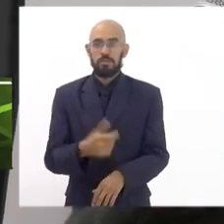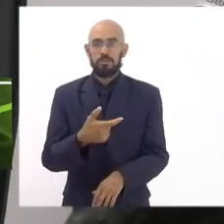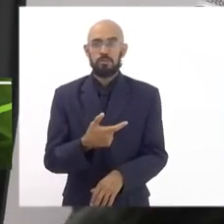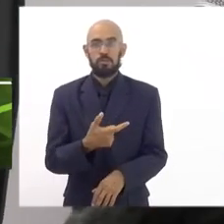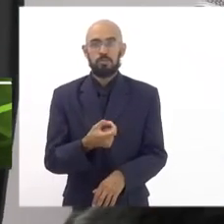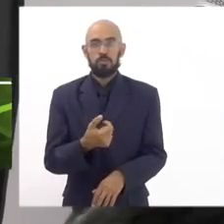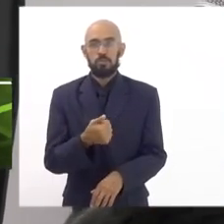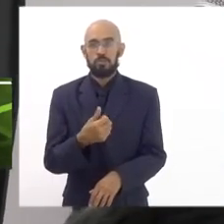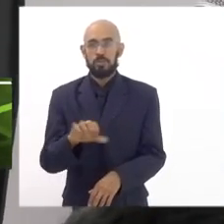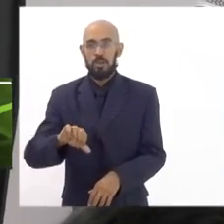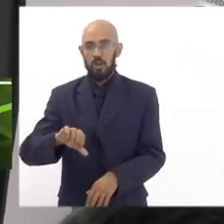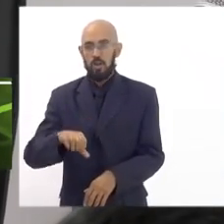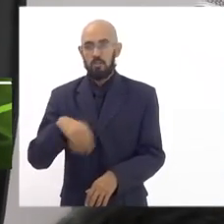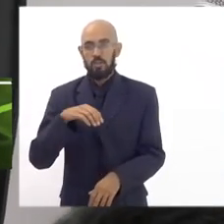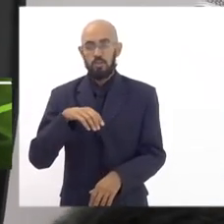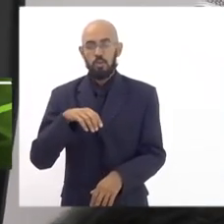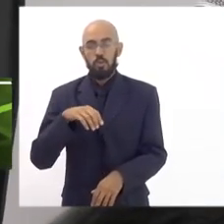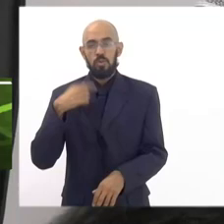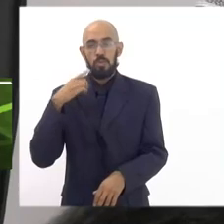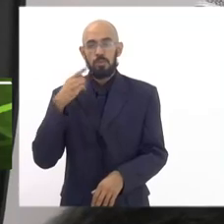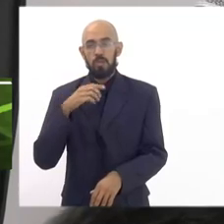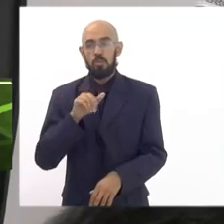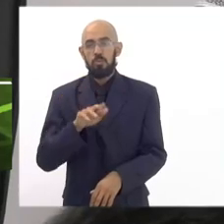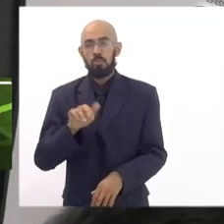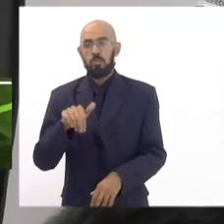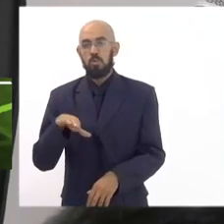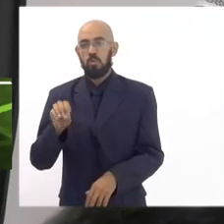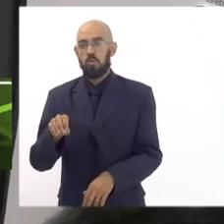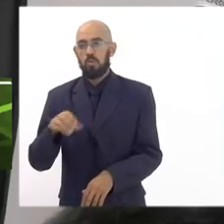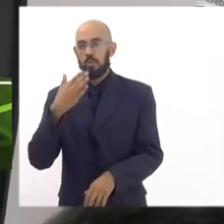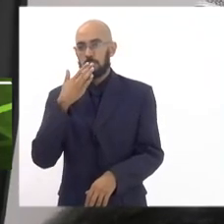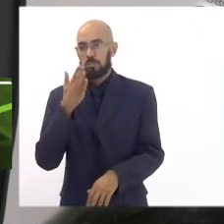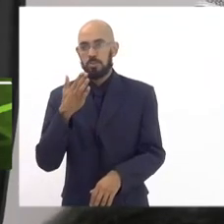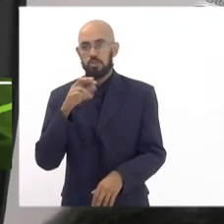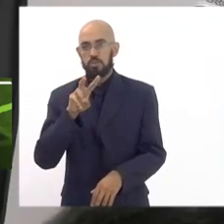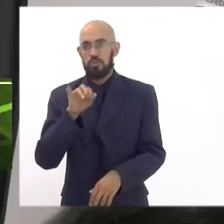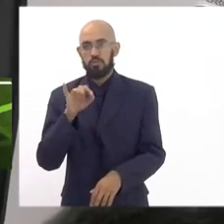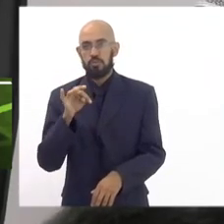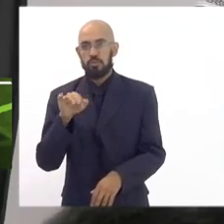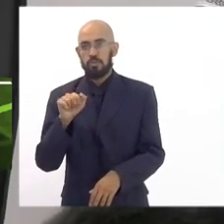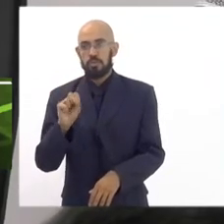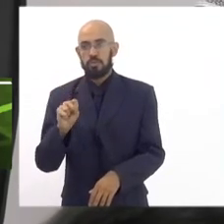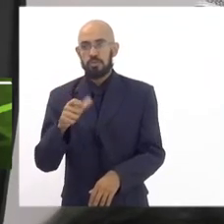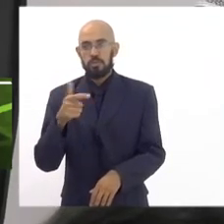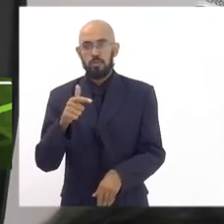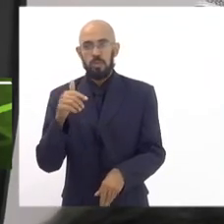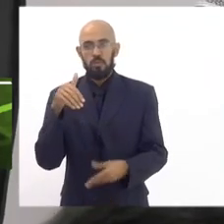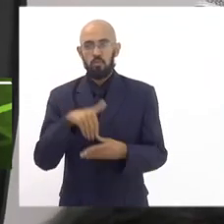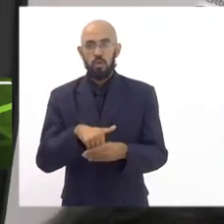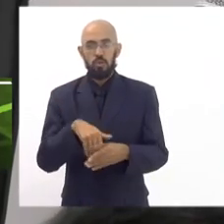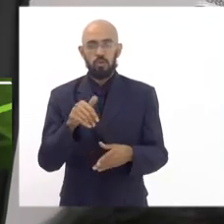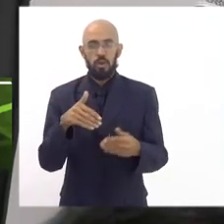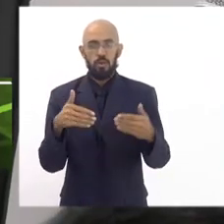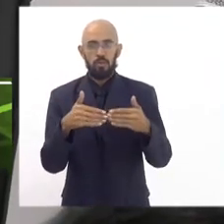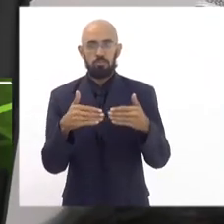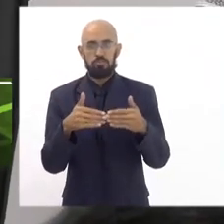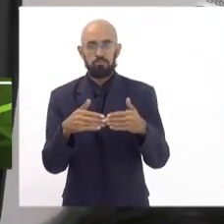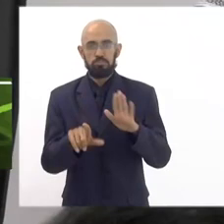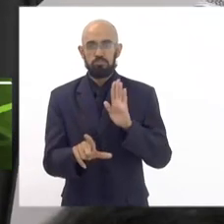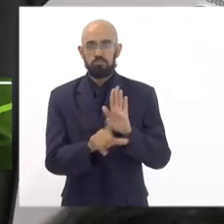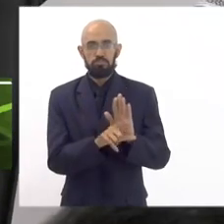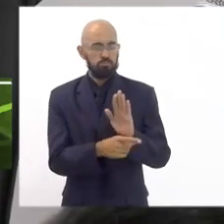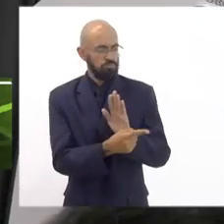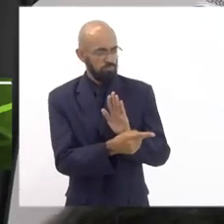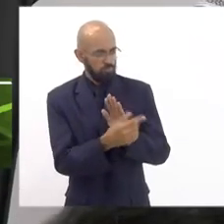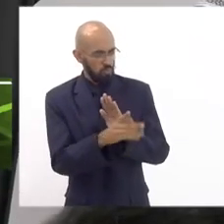123/2019, autoria do deputado Bruno Dauaire. Há um retorno do pedido de vista, deputado Luiz Paulo, sem voto. O parecer pela legalidade. Mantém,